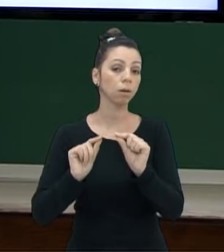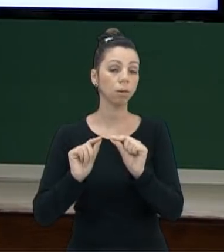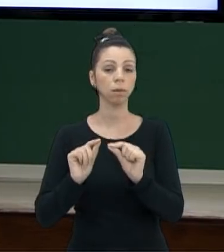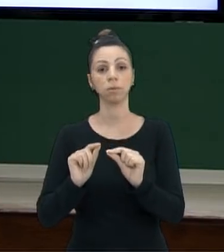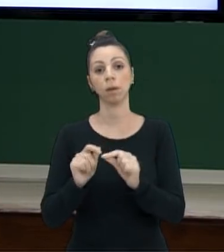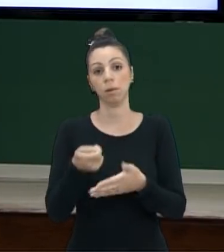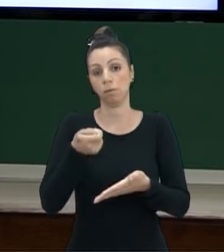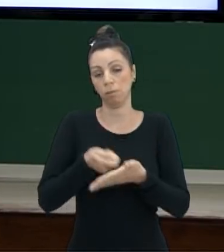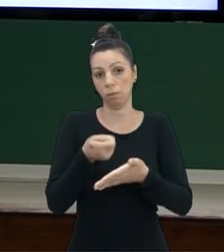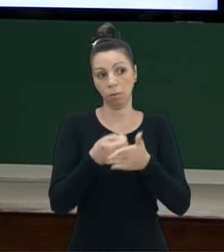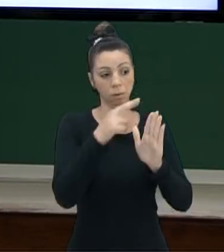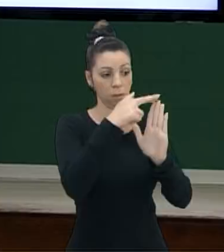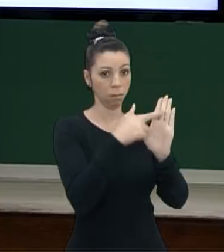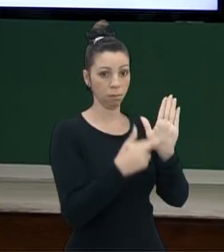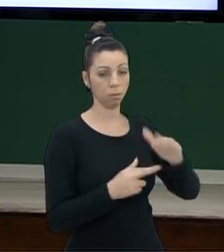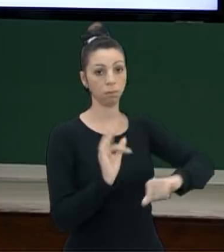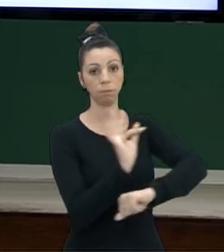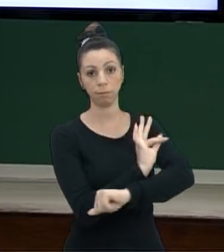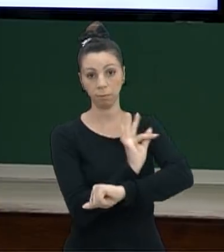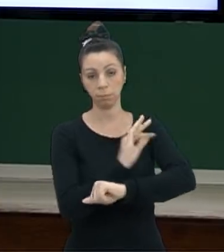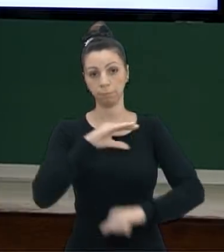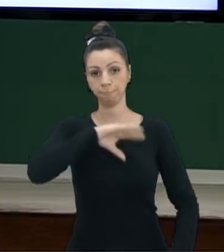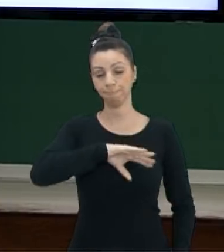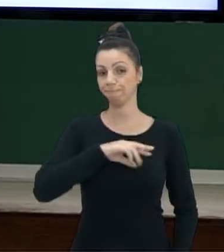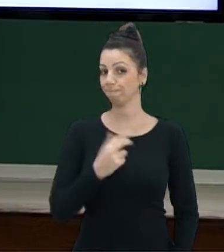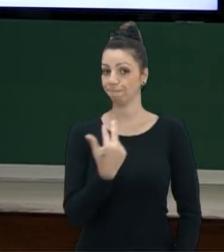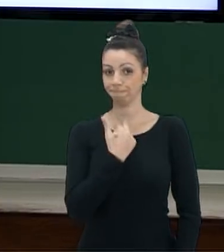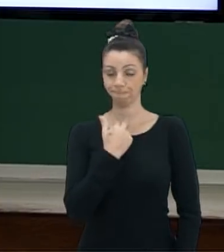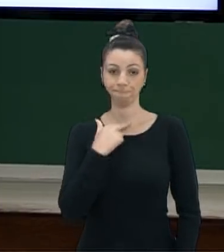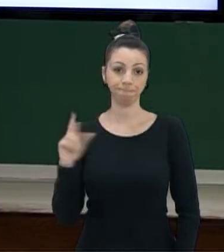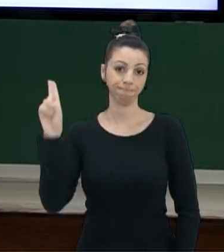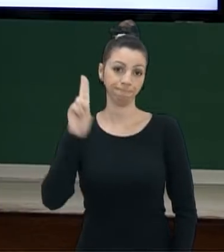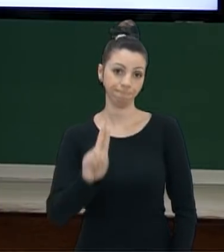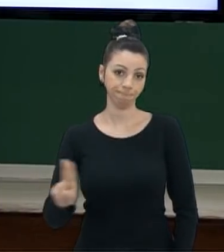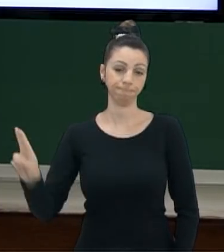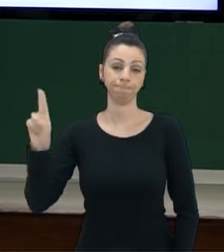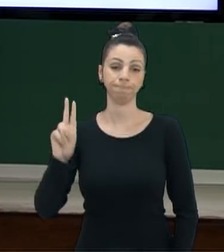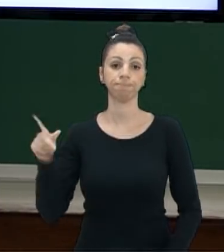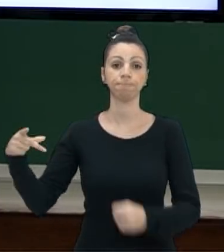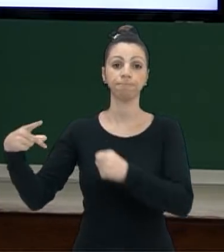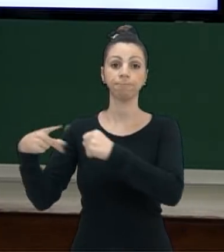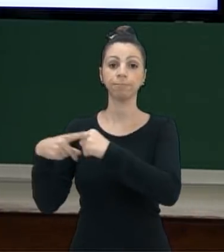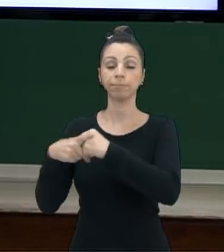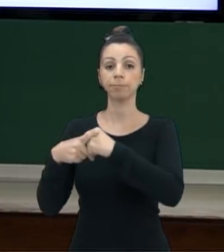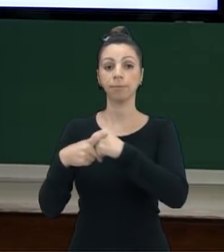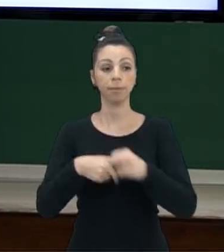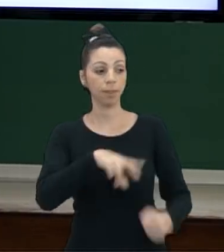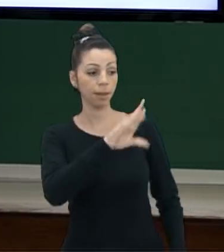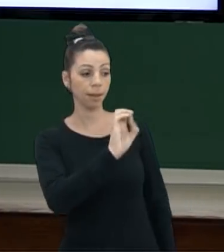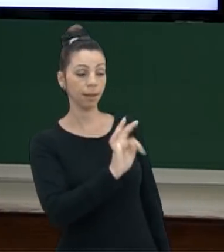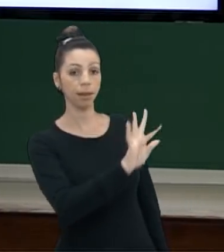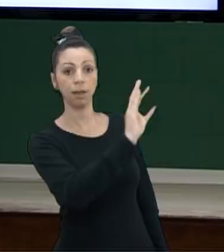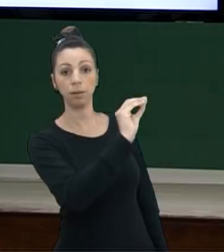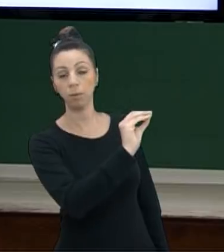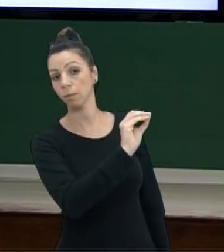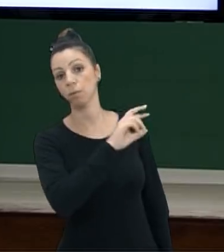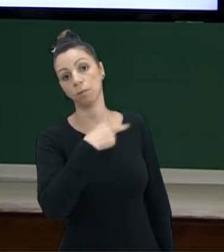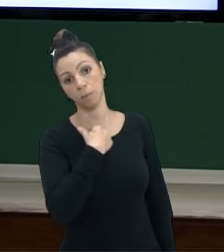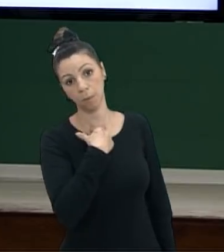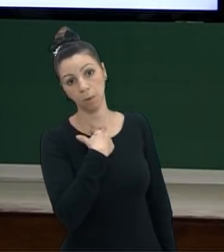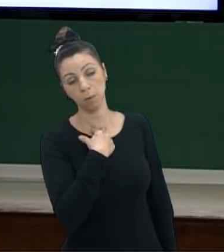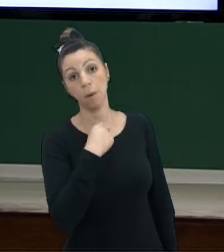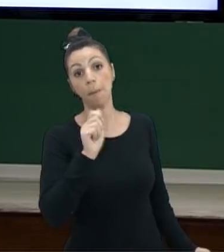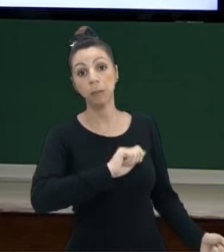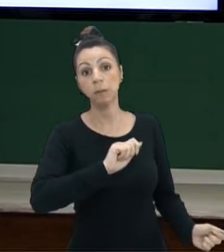as regras formais do português, eu não posso usar, então, os pronomes do caso reto. Eu tenho que usar os do caso oblíquo.